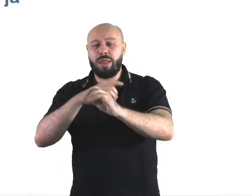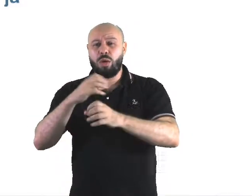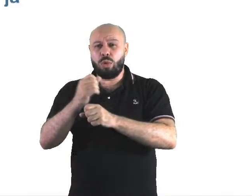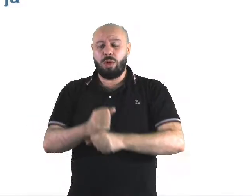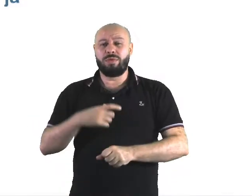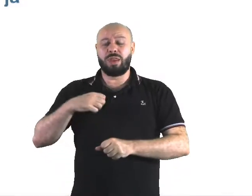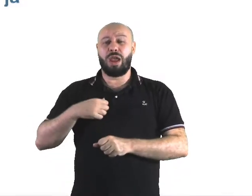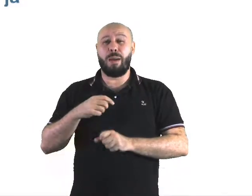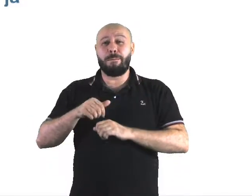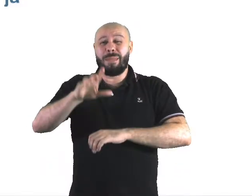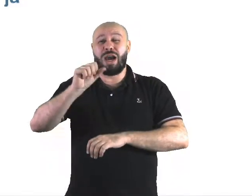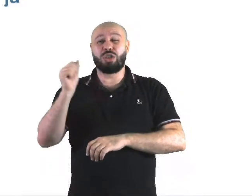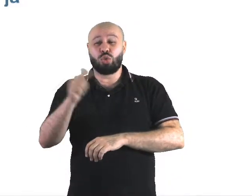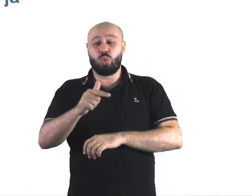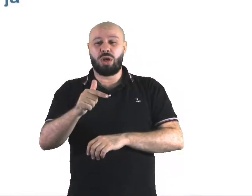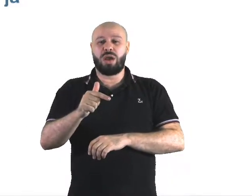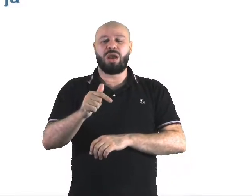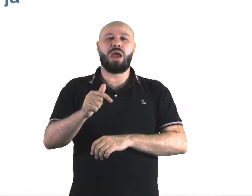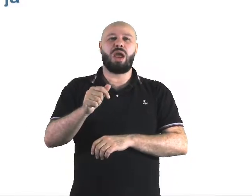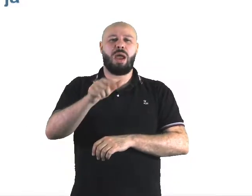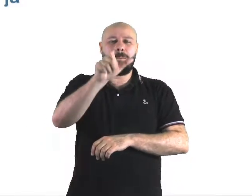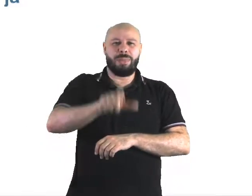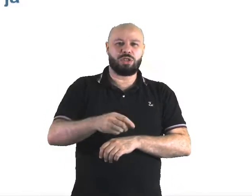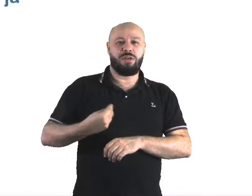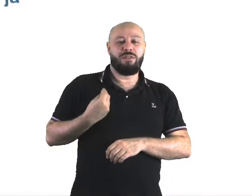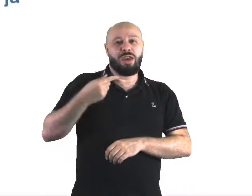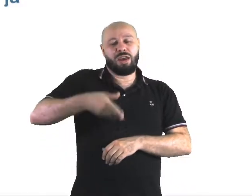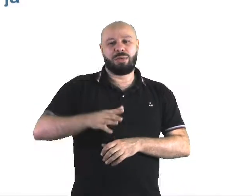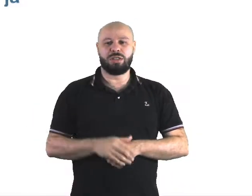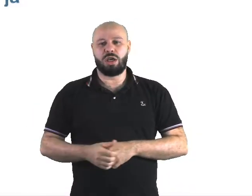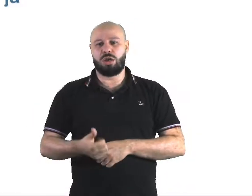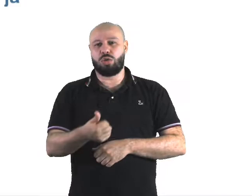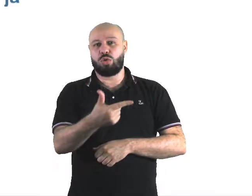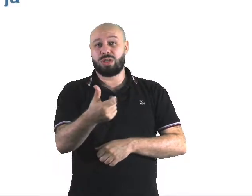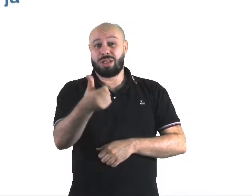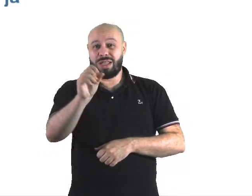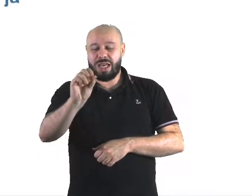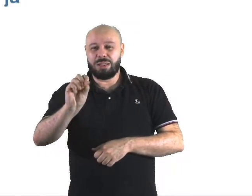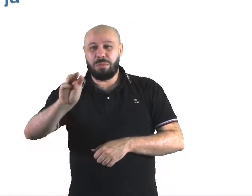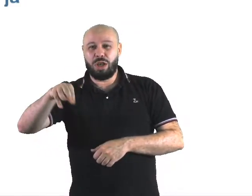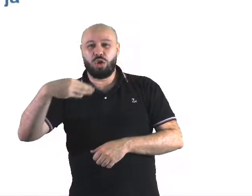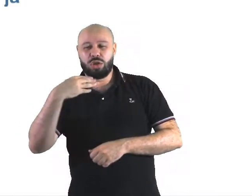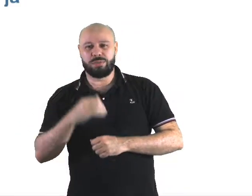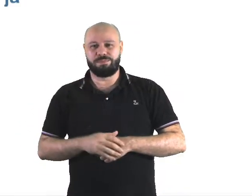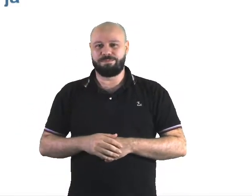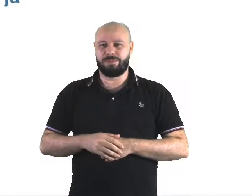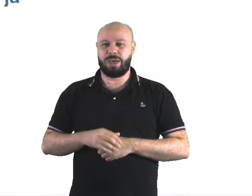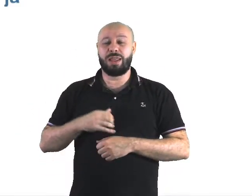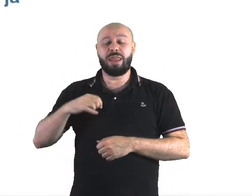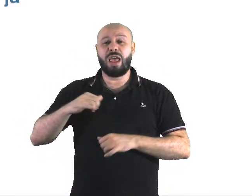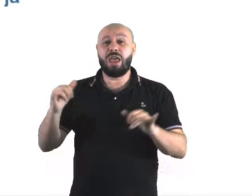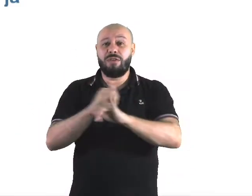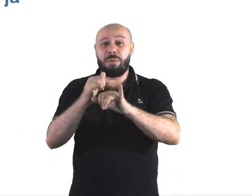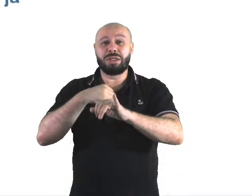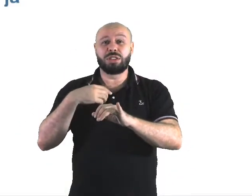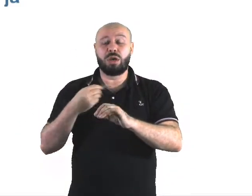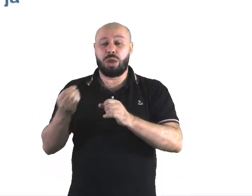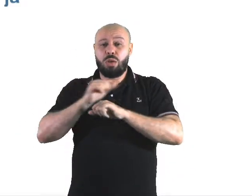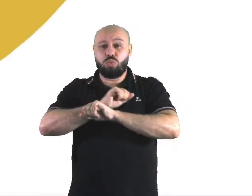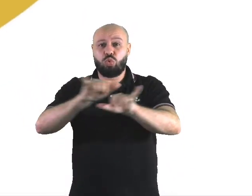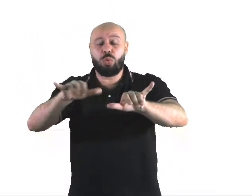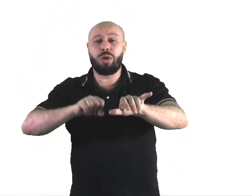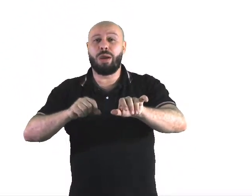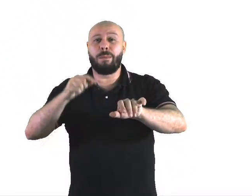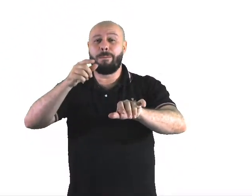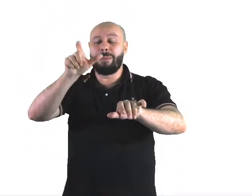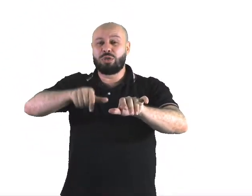de habitantes do país, 210 milhões, porque há informações de pessoas que já morreram.